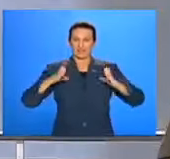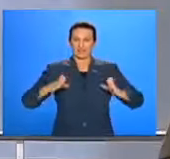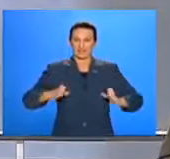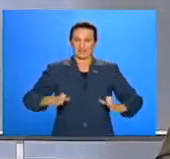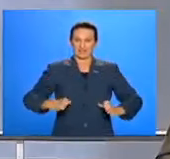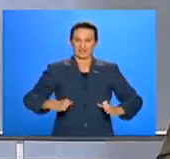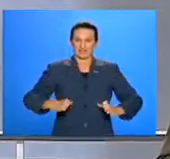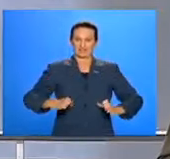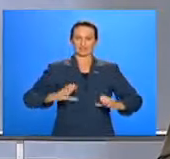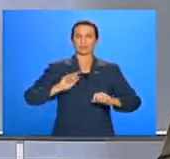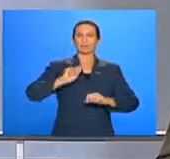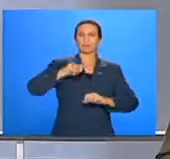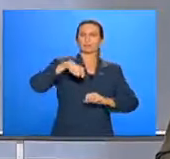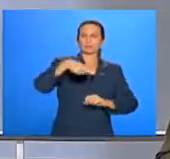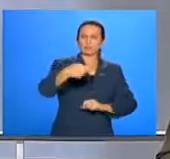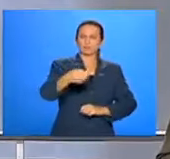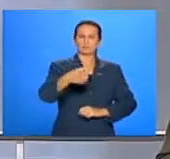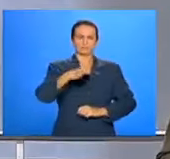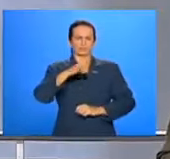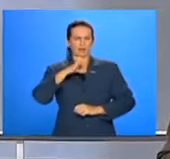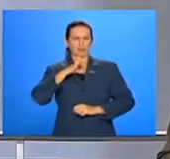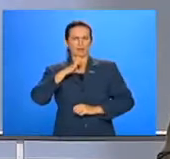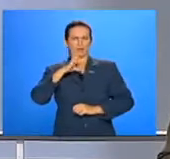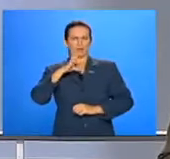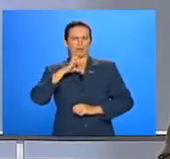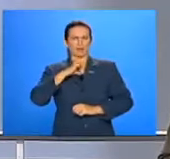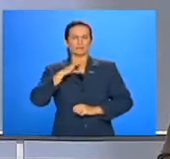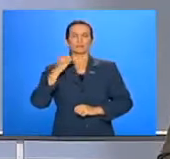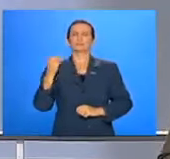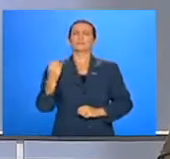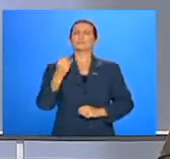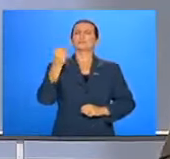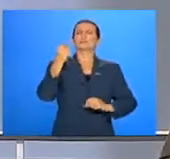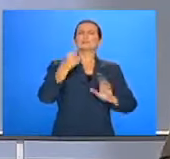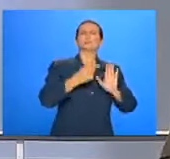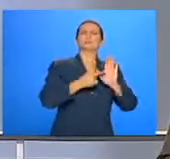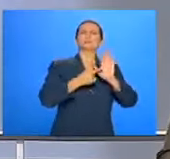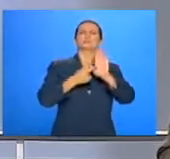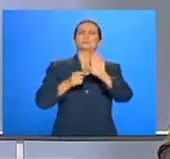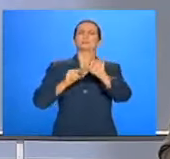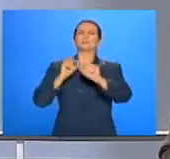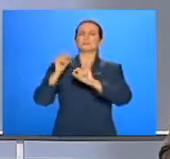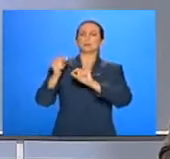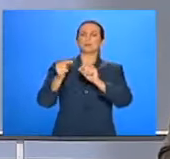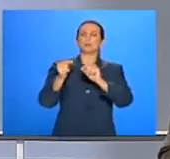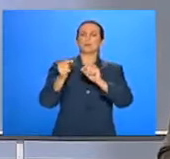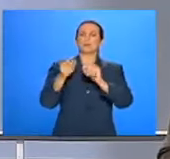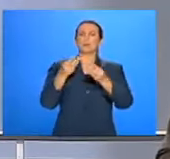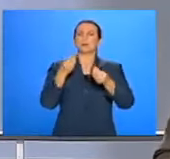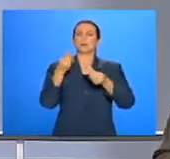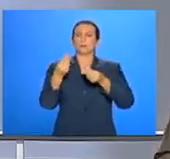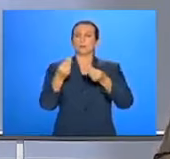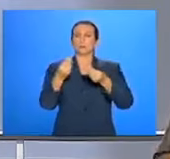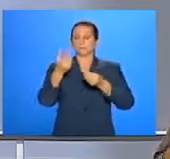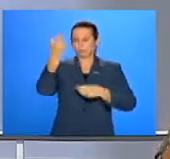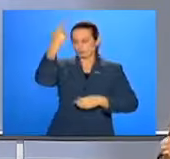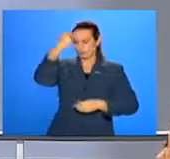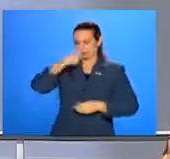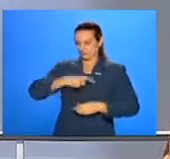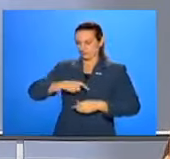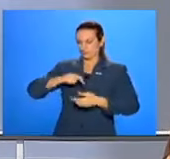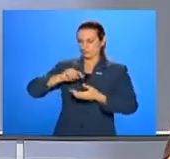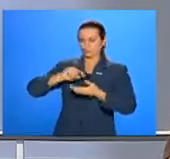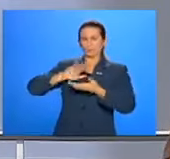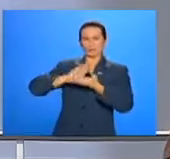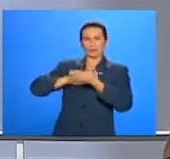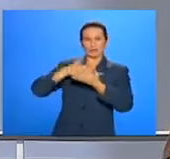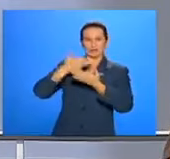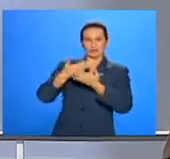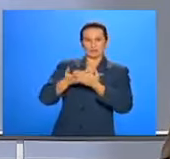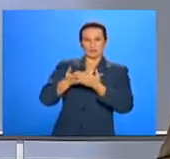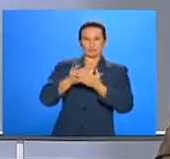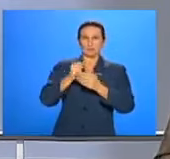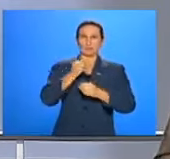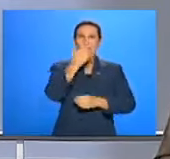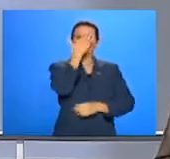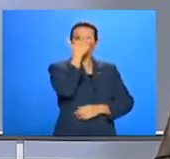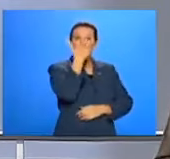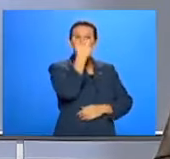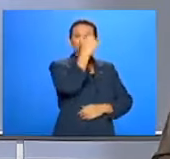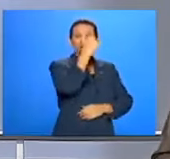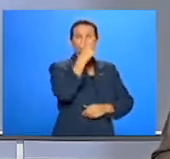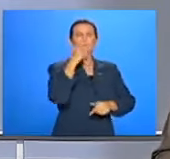Referente ao Código de ética, é relevante ressaltar as relações do contratado com o contratante do serviço.